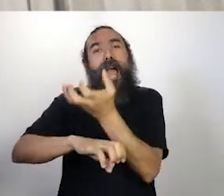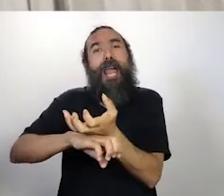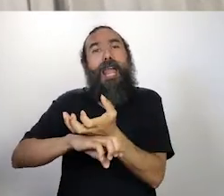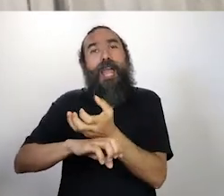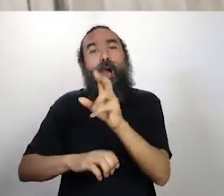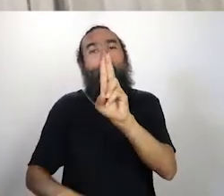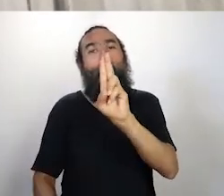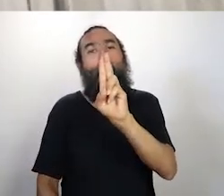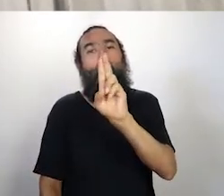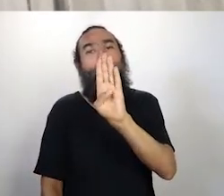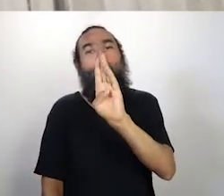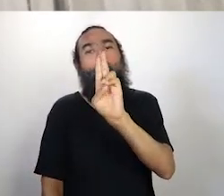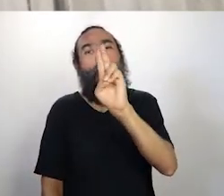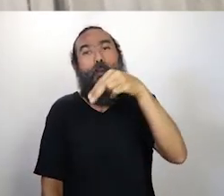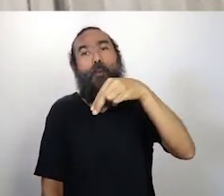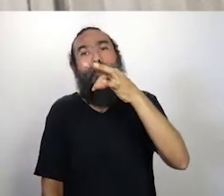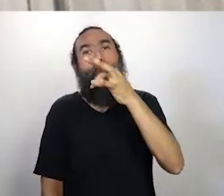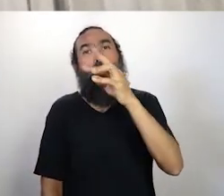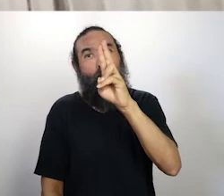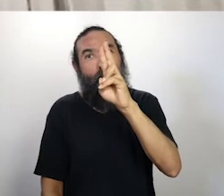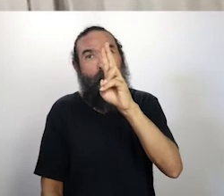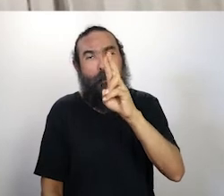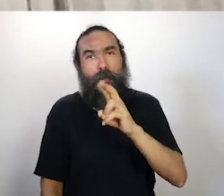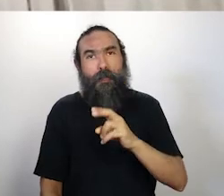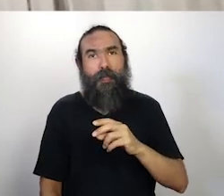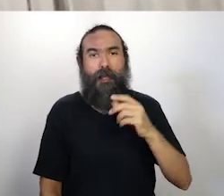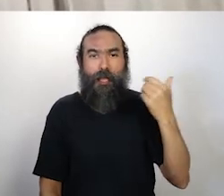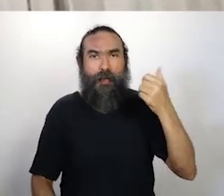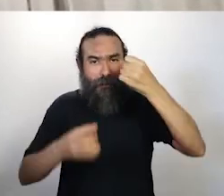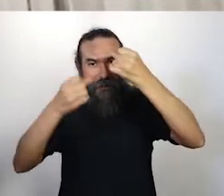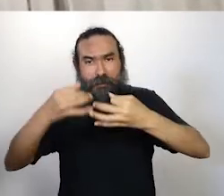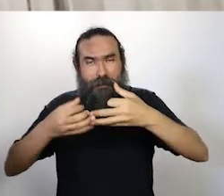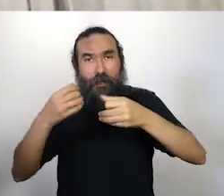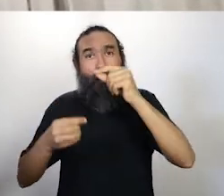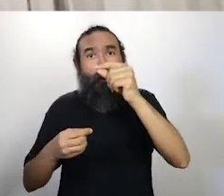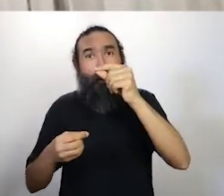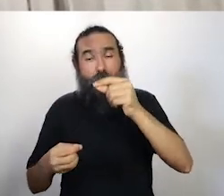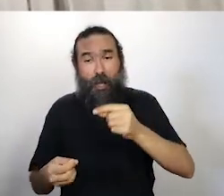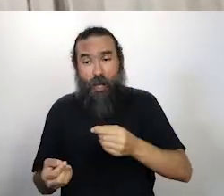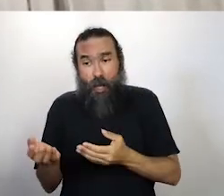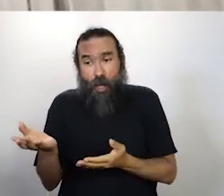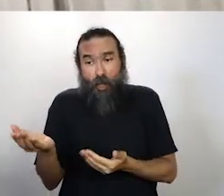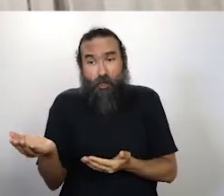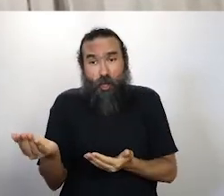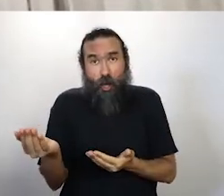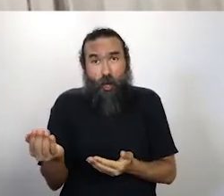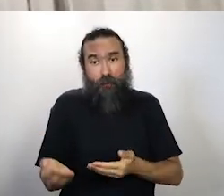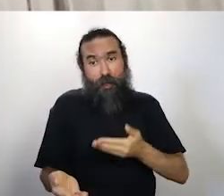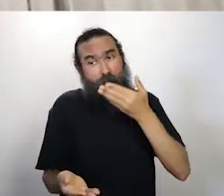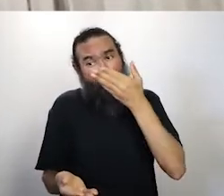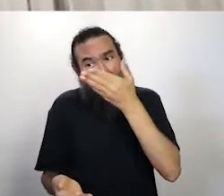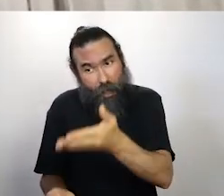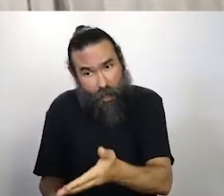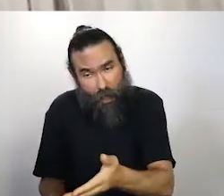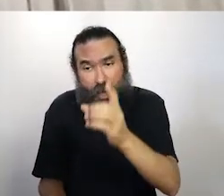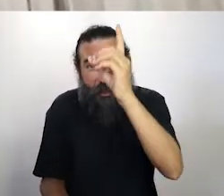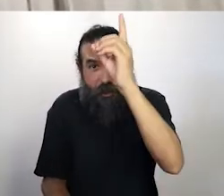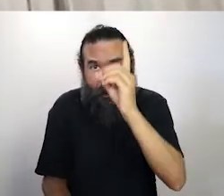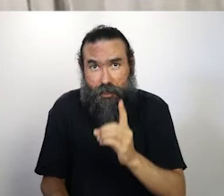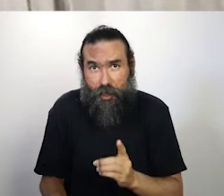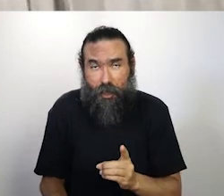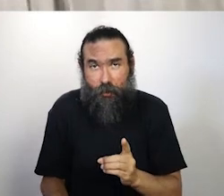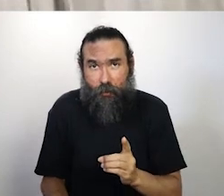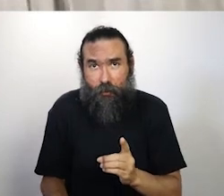Ele, nessa academia, ele falava o seguinte: aos jovens o que é dos jovens, e nada para jovens sem os jovens,